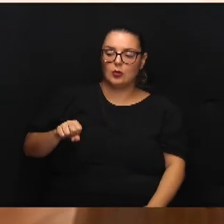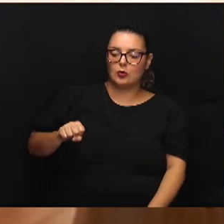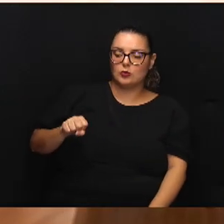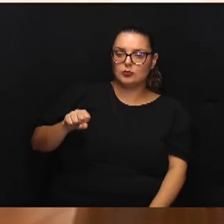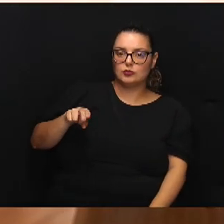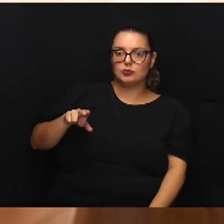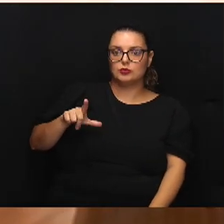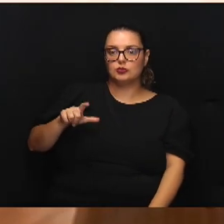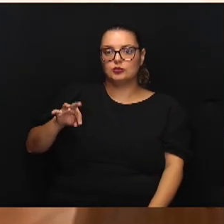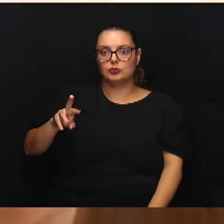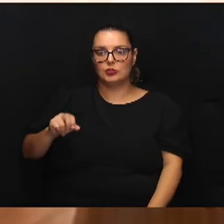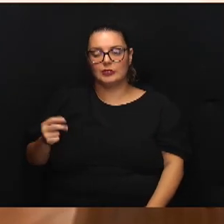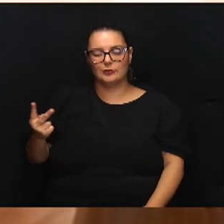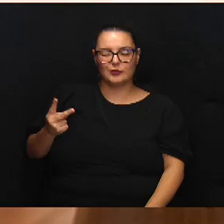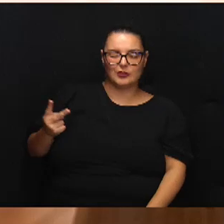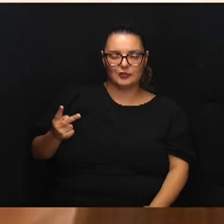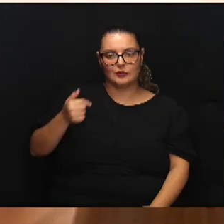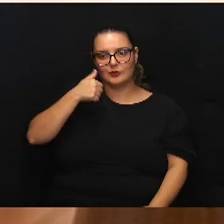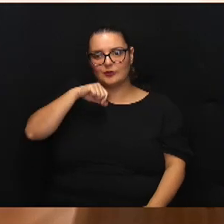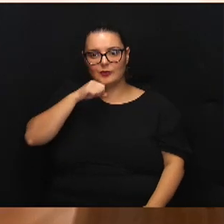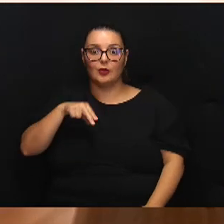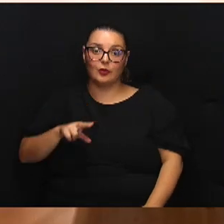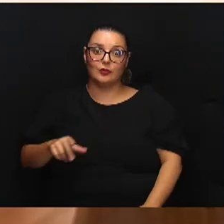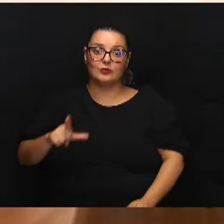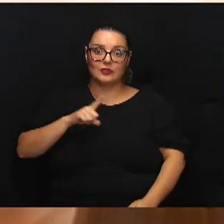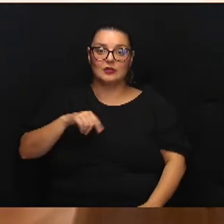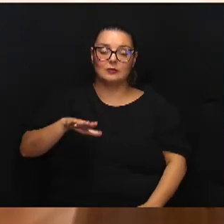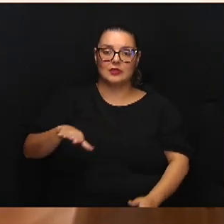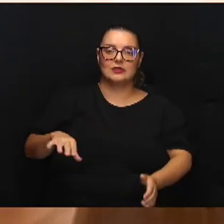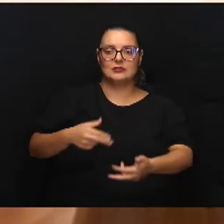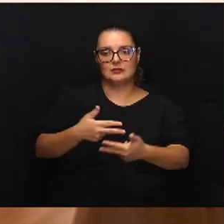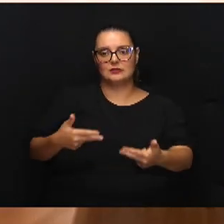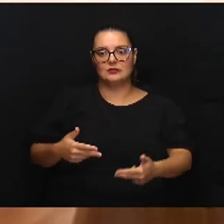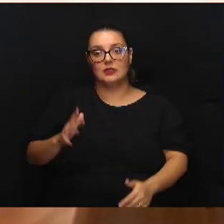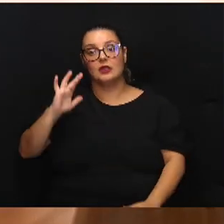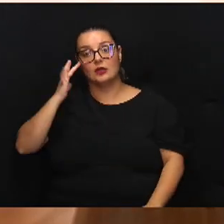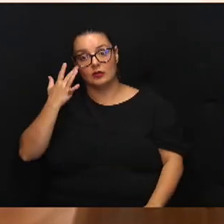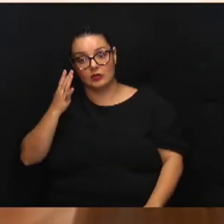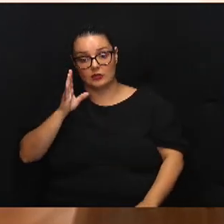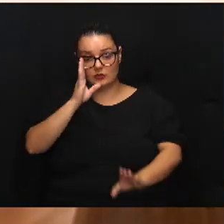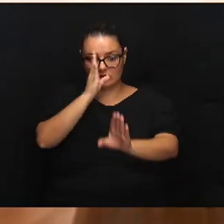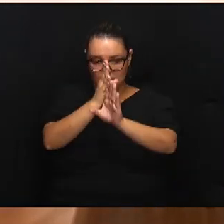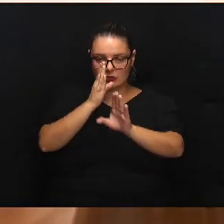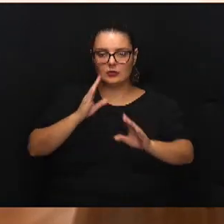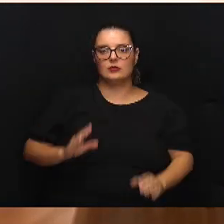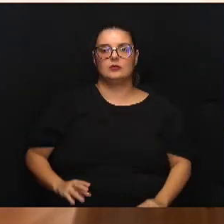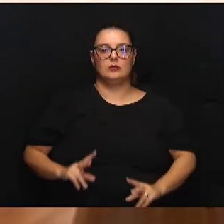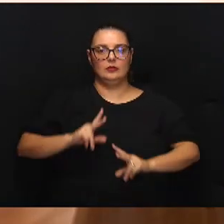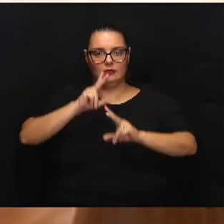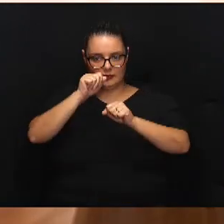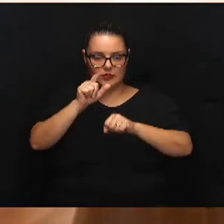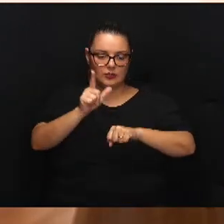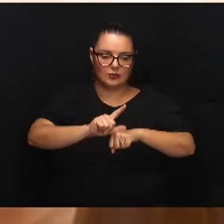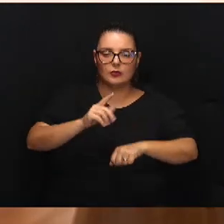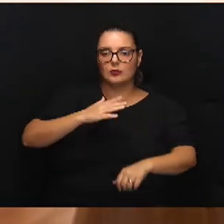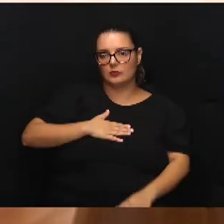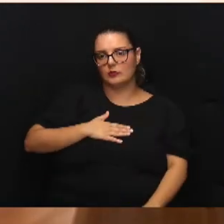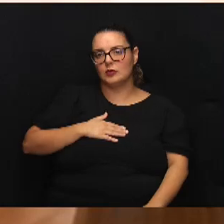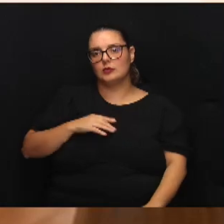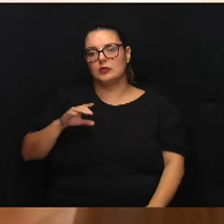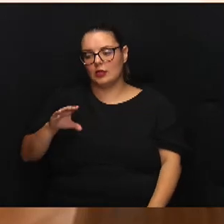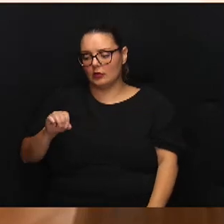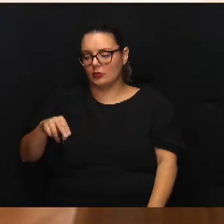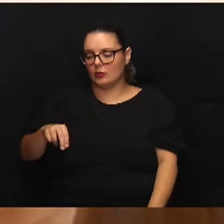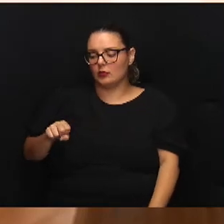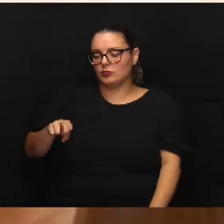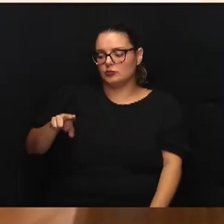duplinha boa aí ou vem mais coisa? Eu acho que esse é o grande forte aqui, tanto da loja quanto o meu da consultoria. Então, ter